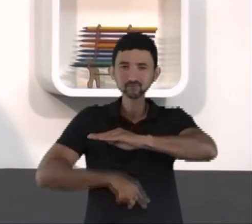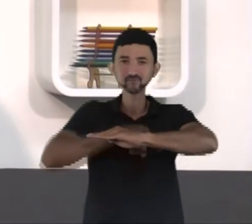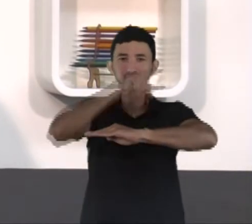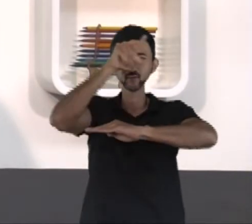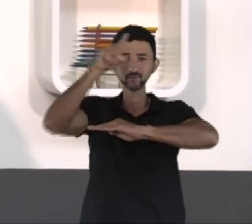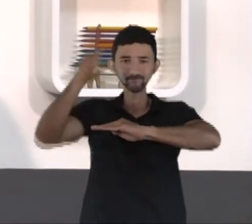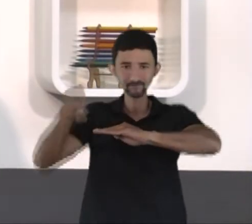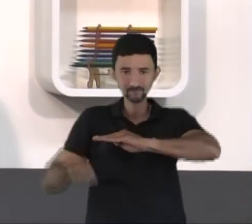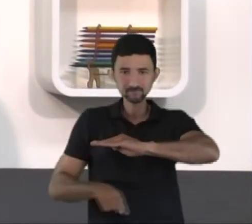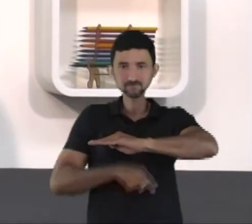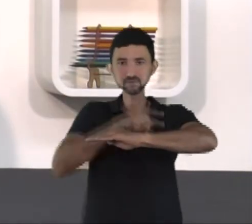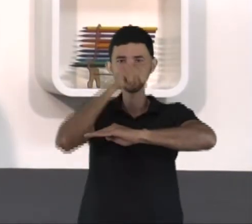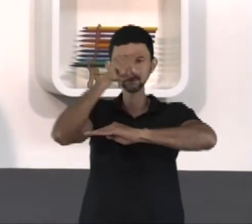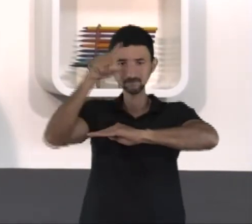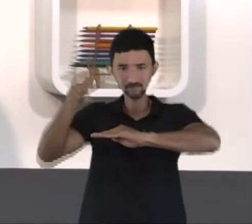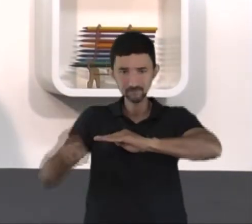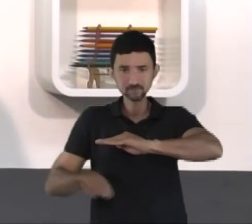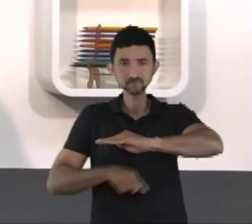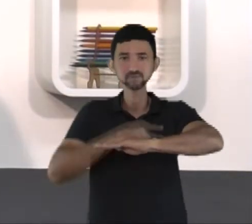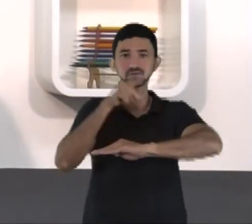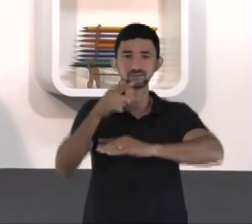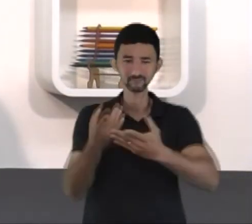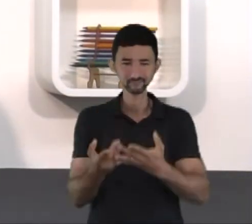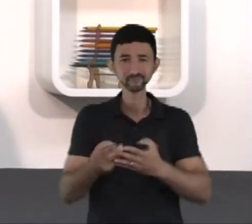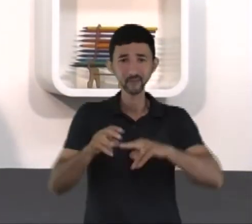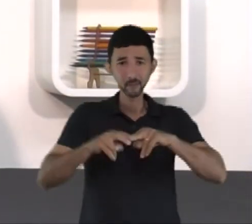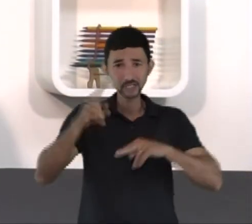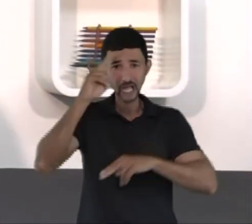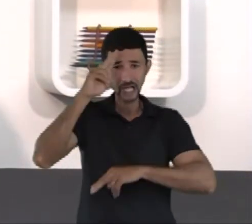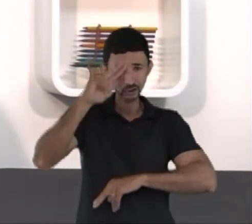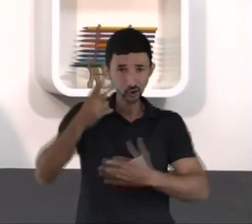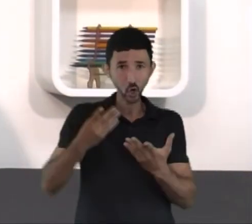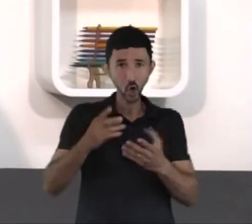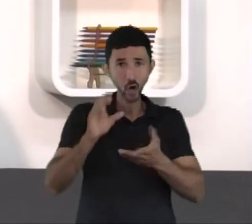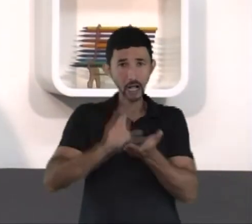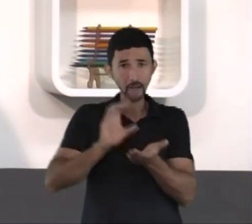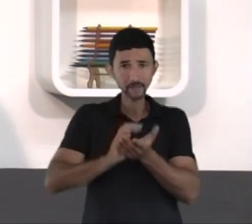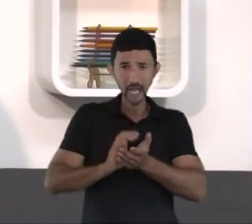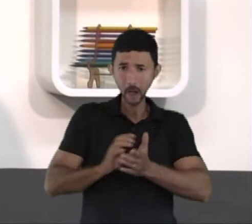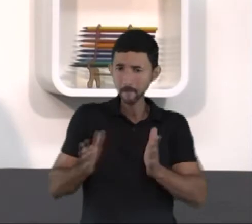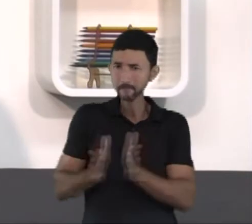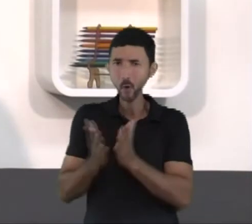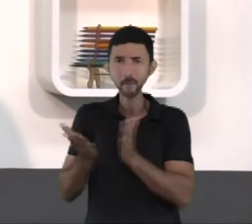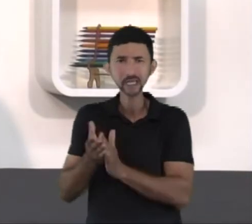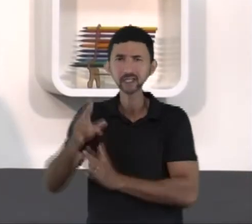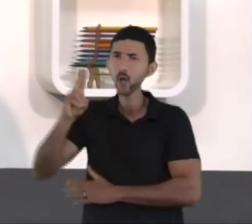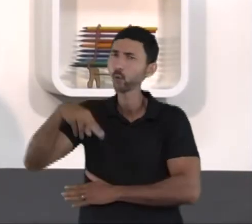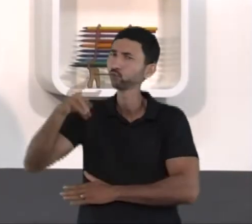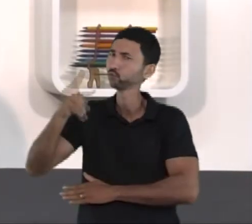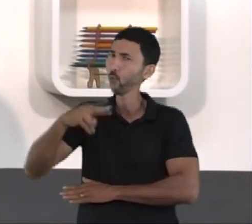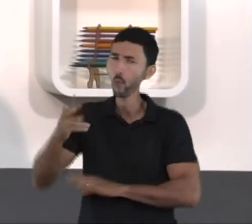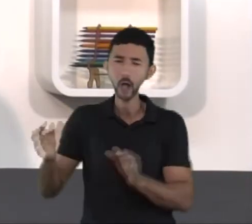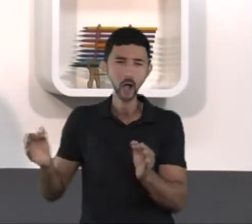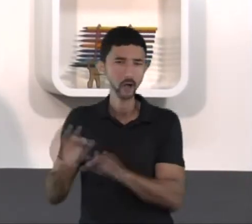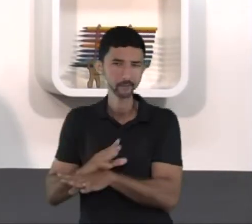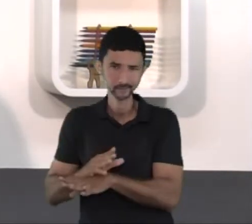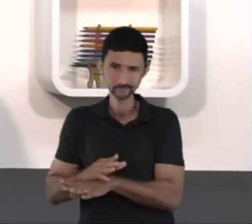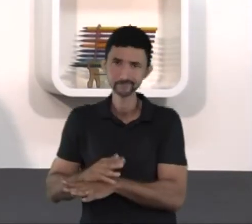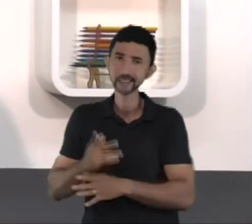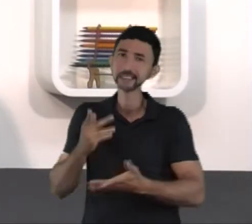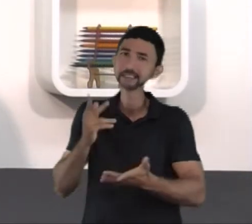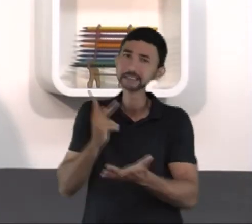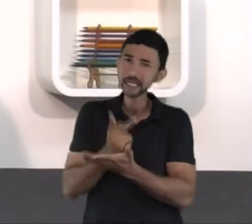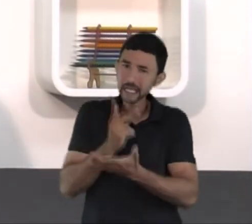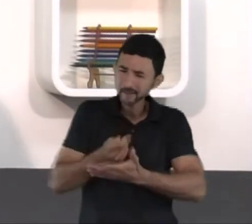vicioso. É por isso que na história do capitalismo, a pobreza nunca vai acabar. Porque a gente vai ter sempre